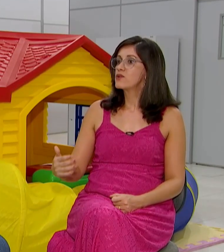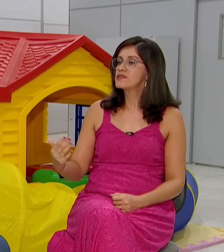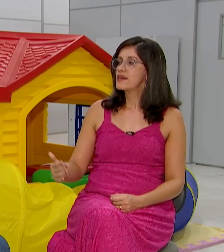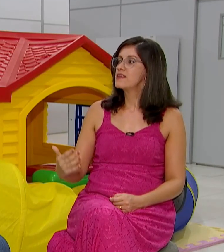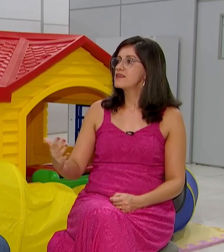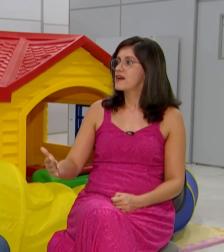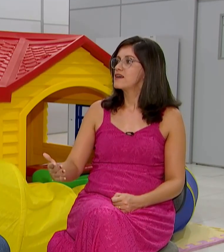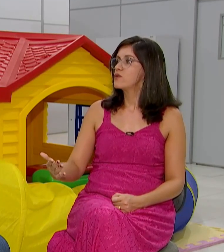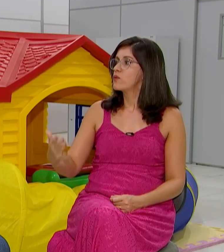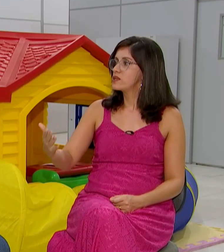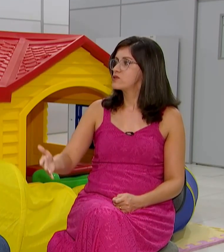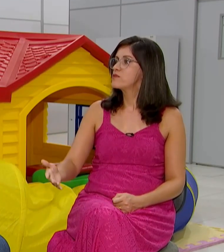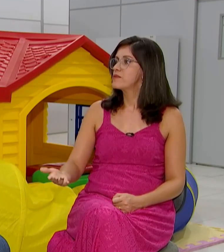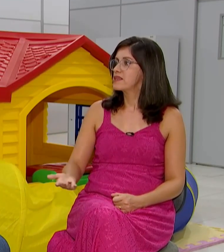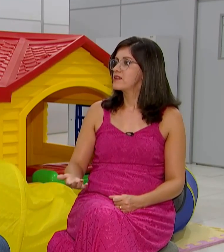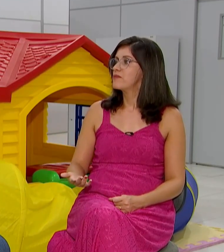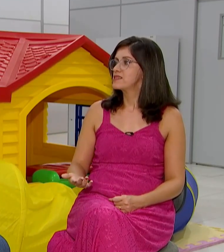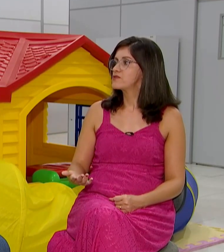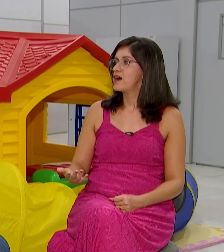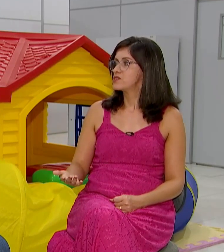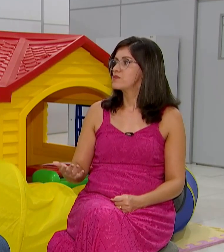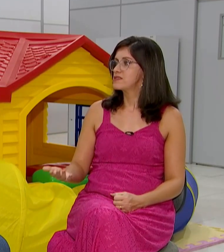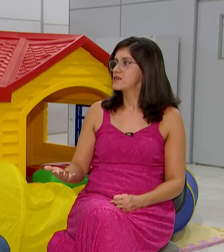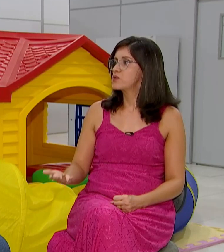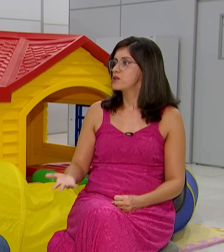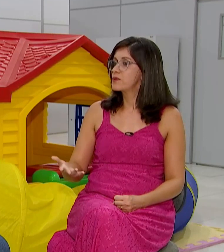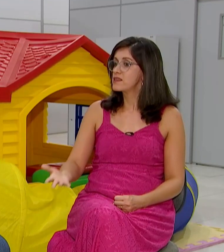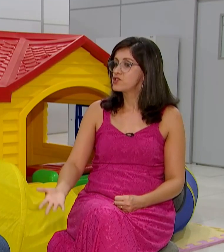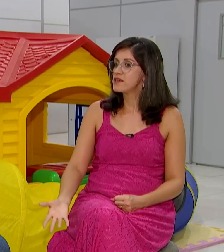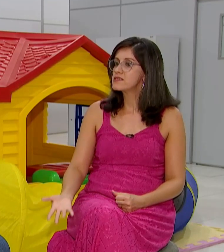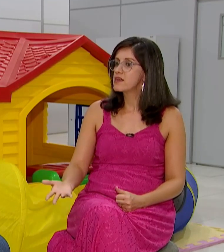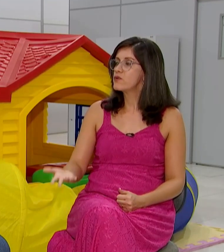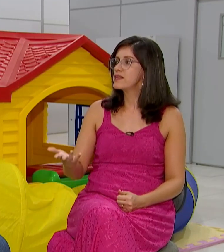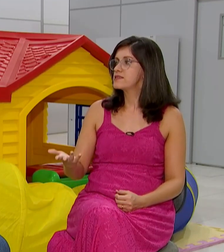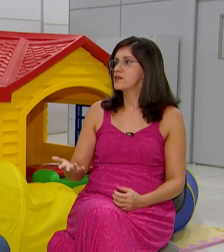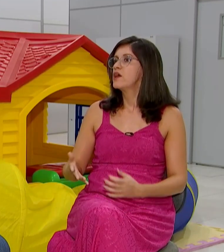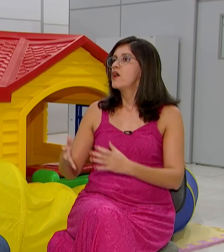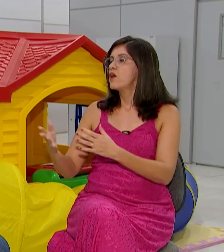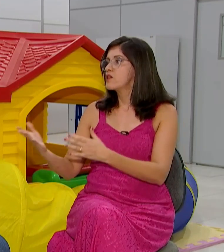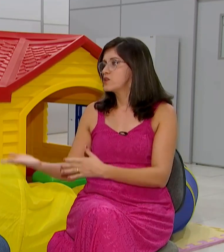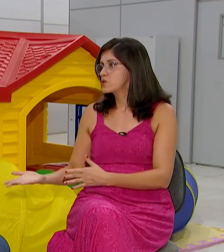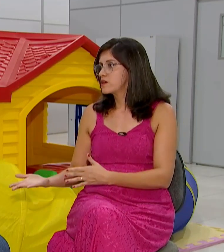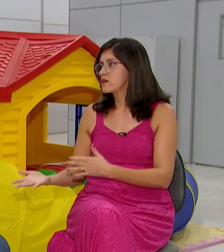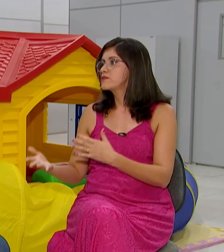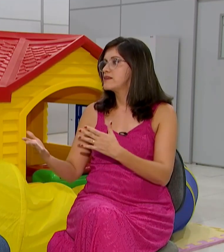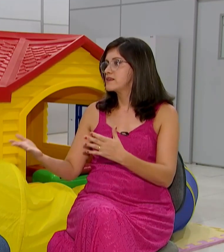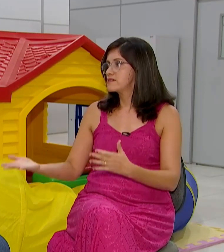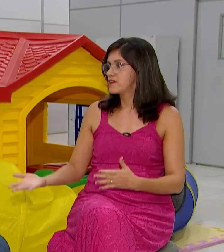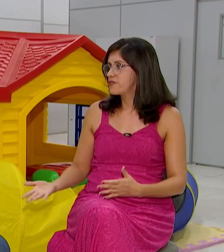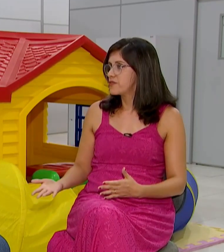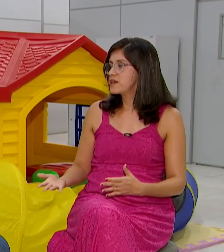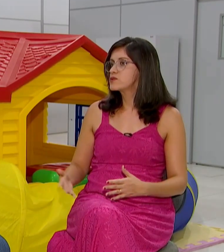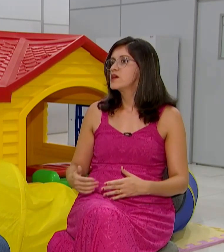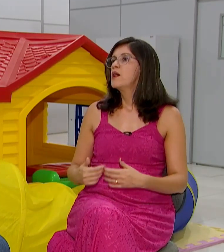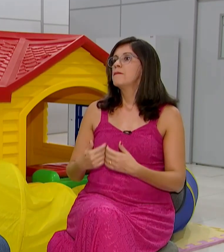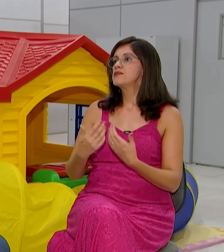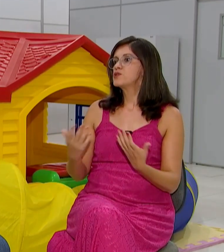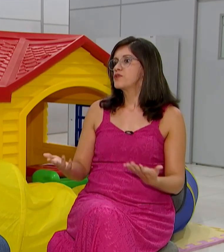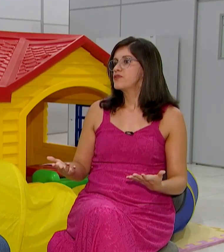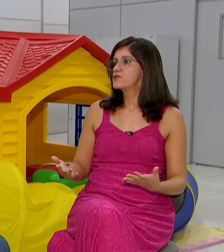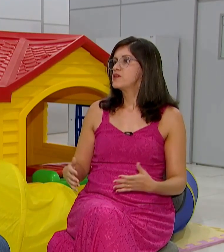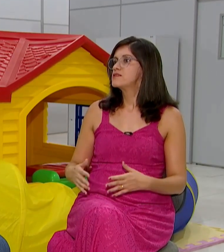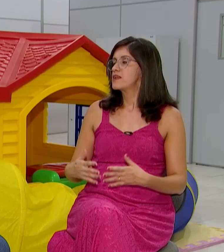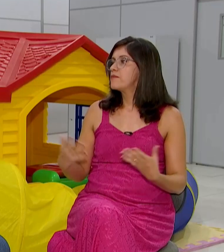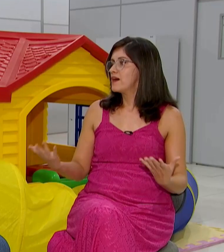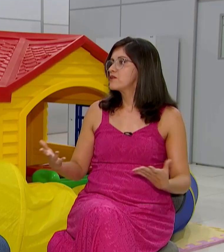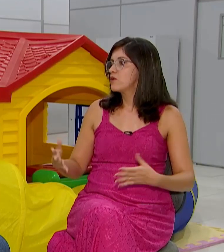escola, elas conseguem lidar com isso de uma maneira mais fácil, mais tranquila, porque eles já estão crescendo. É lógico que acontecem desafios,